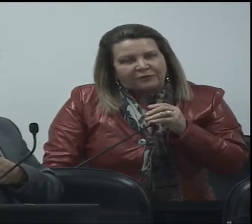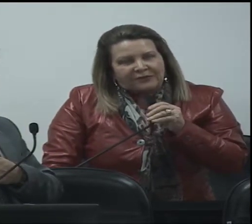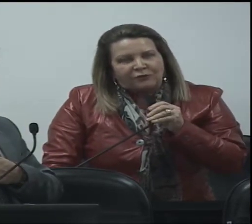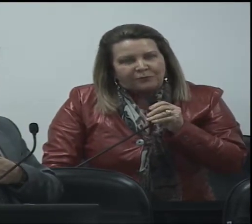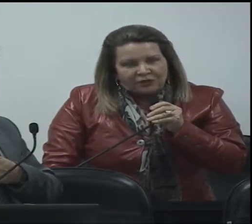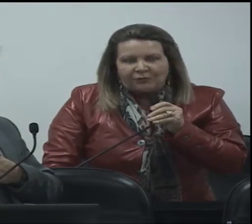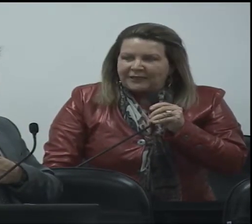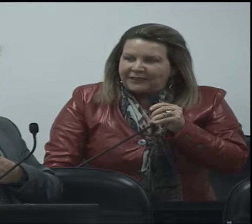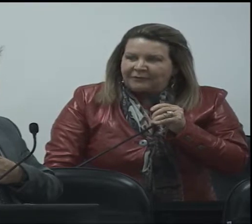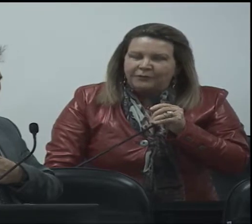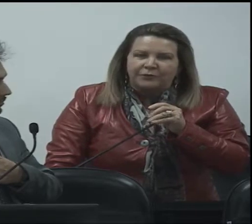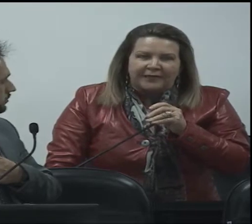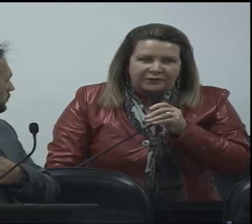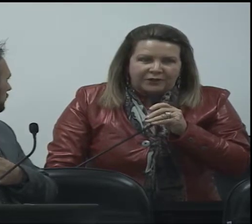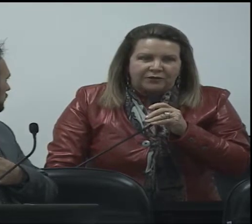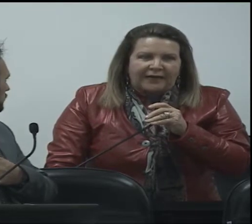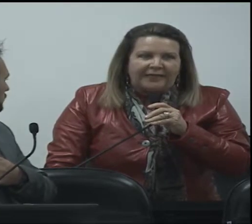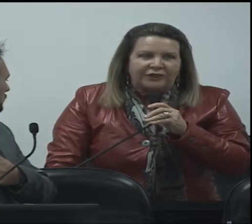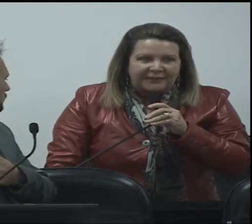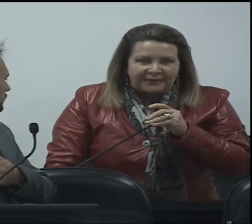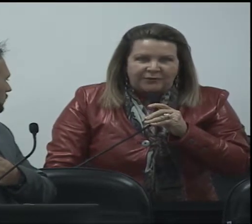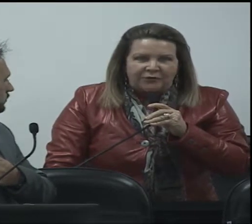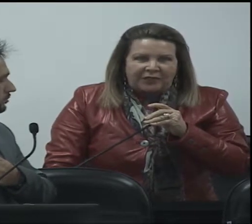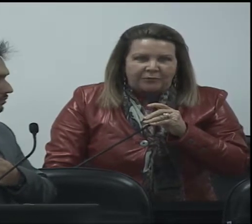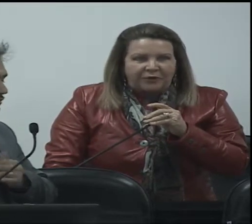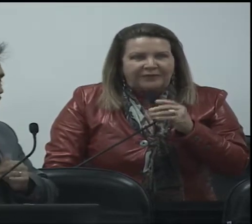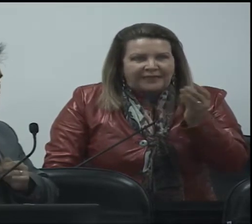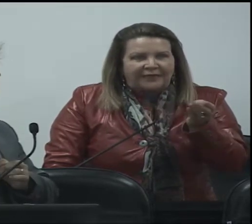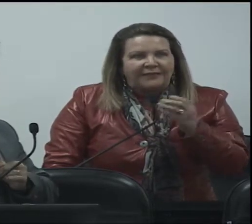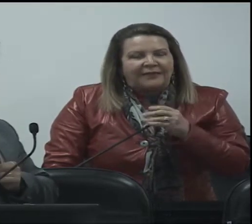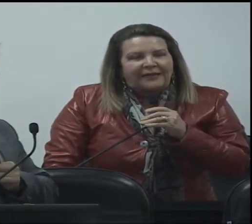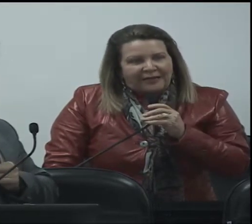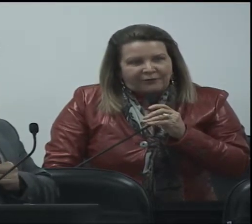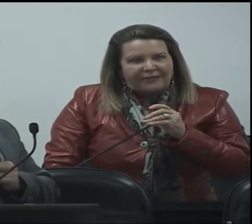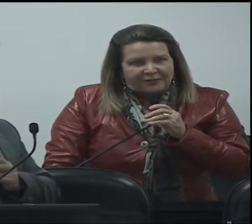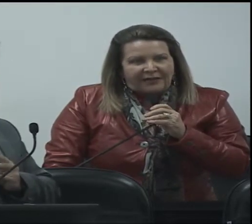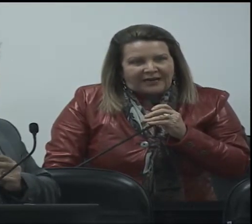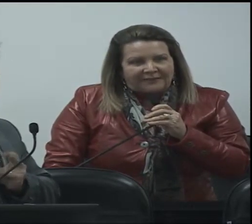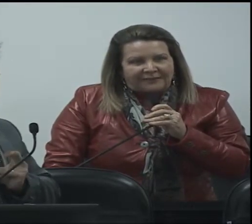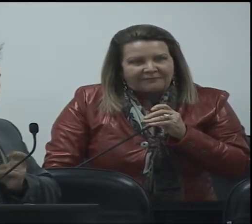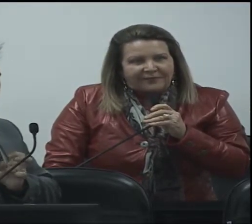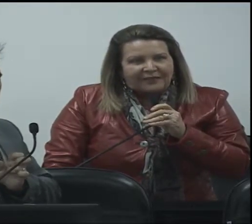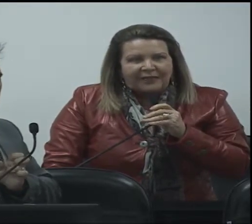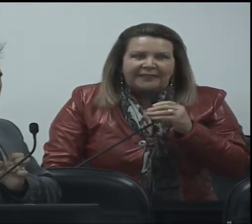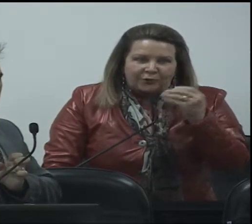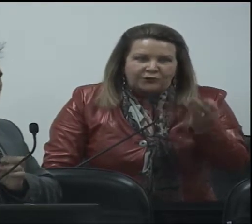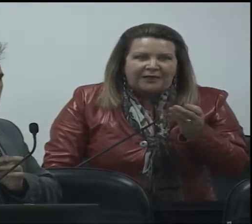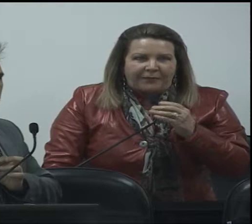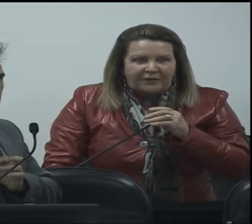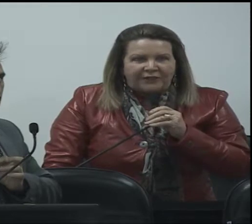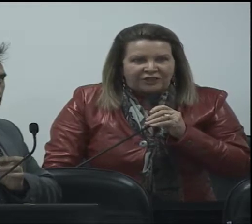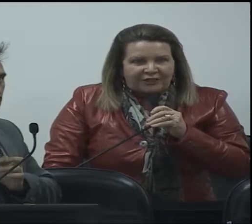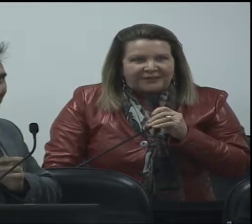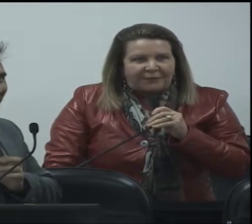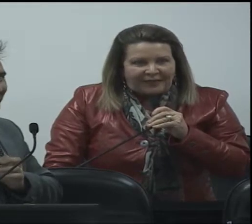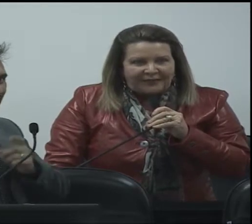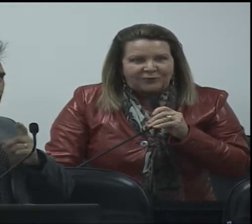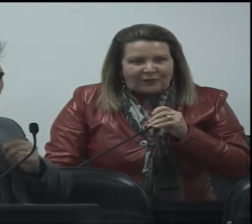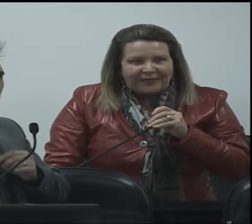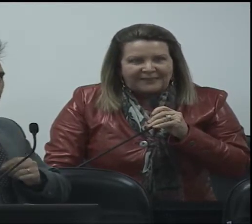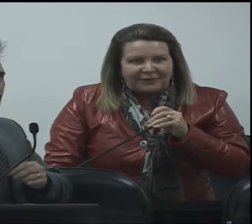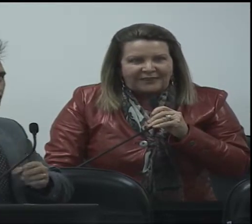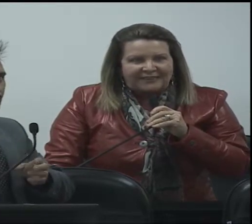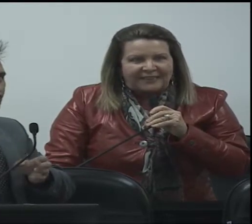inclusive estou pedindo aqui podemos ajudar ele está tentando montar uma biblioteca lá na fundação casa e entre outros trabalhos que a gente está trabalhando